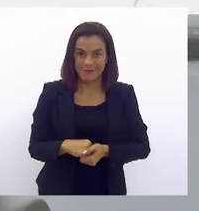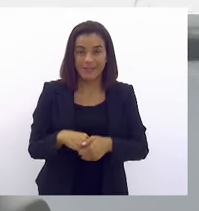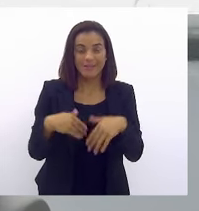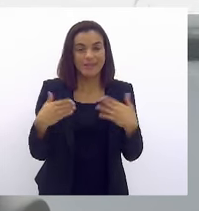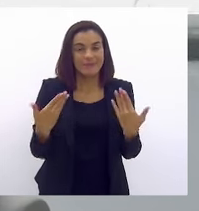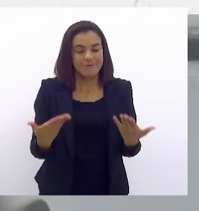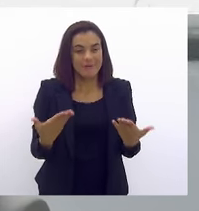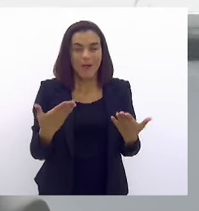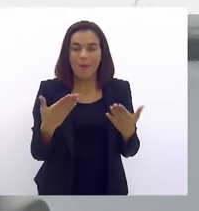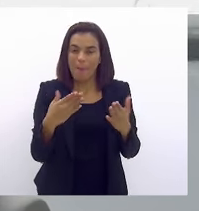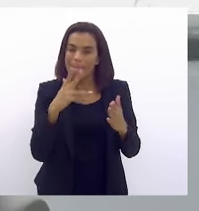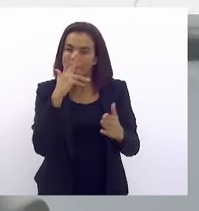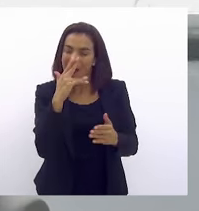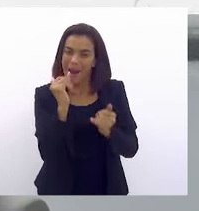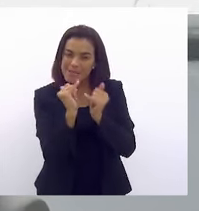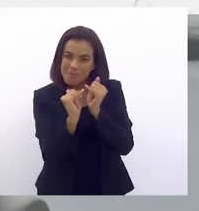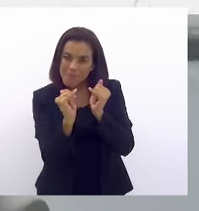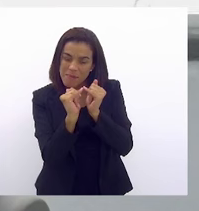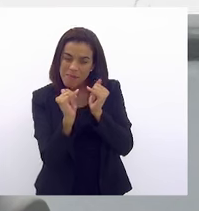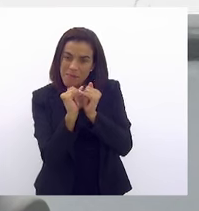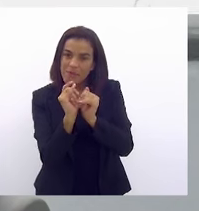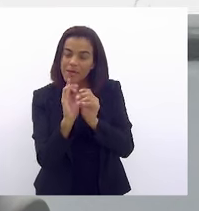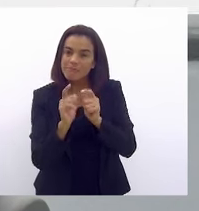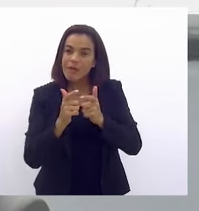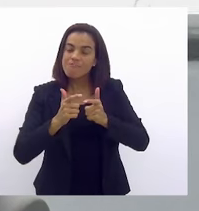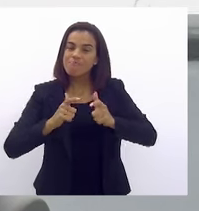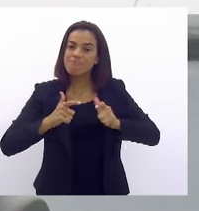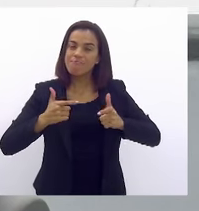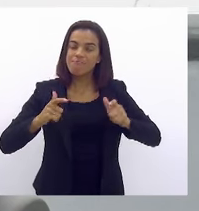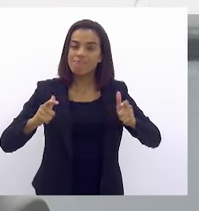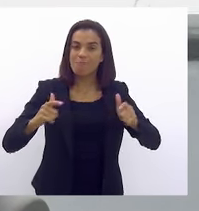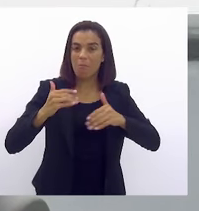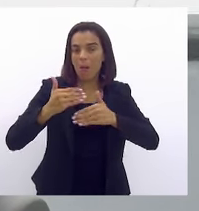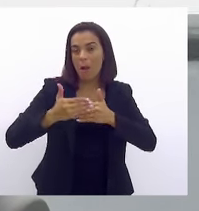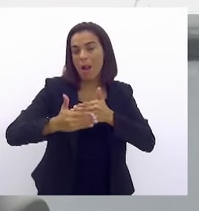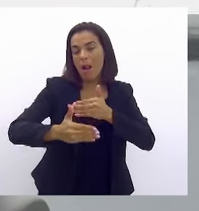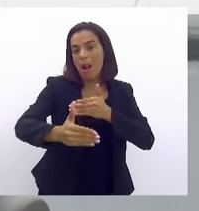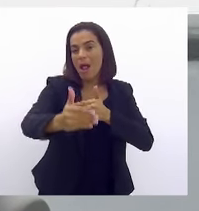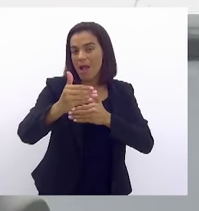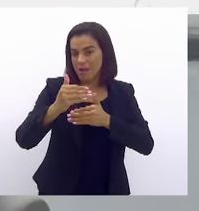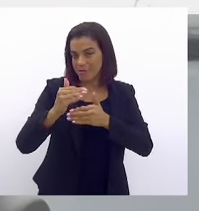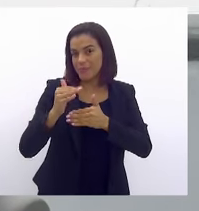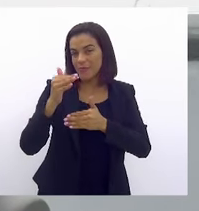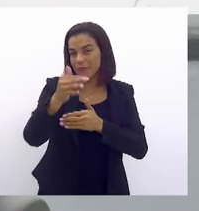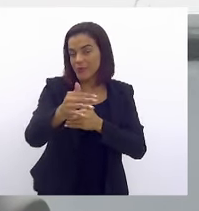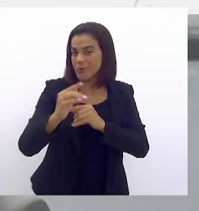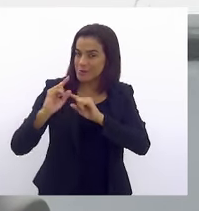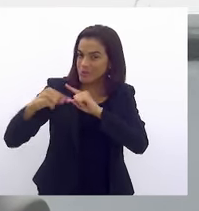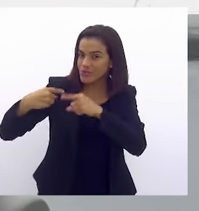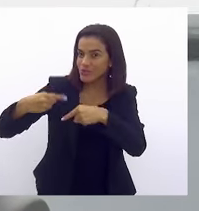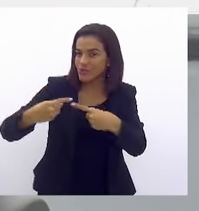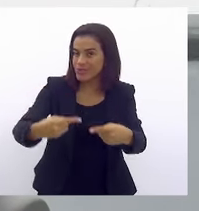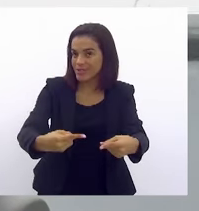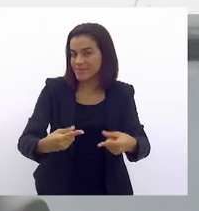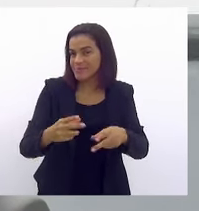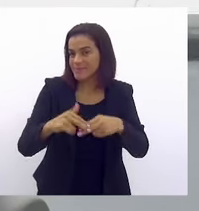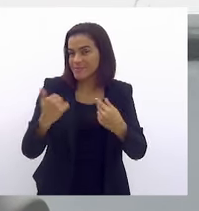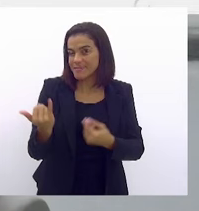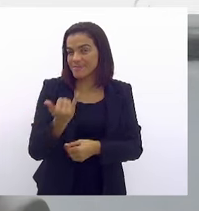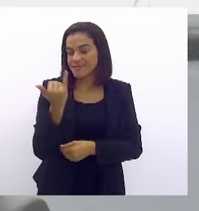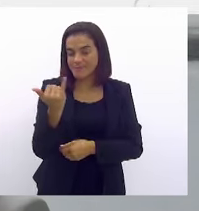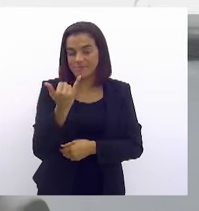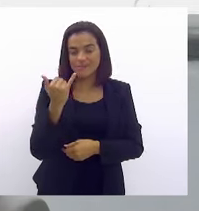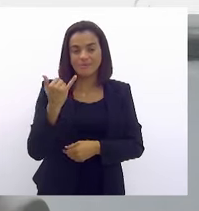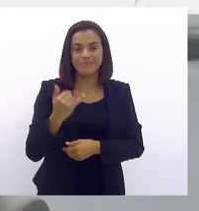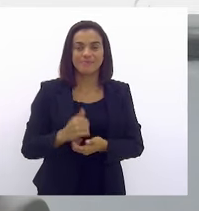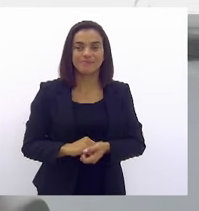uma coisinha pequena, mas que vai avançando, né, para os próximos anos, para as próximas gerações, e isso é importantíssimo para o futuro